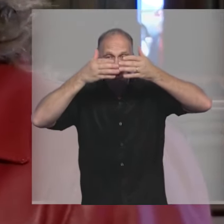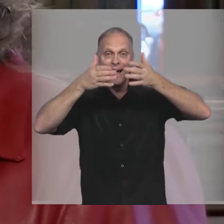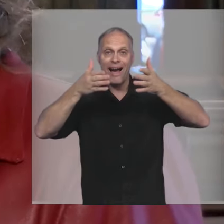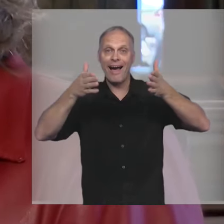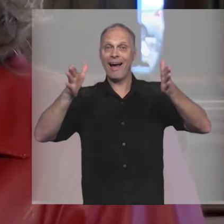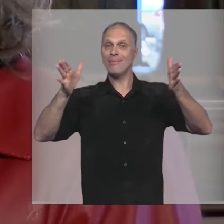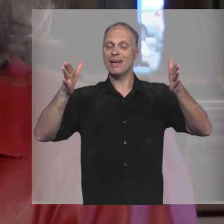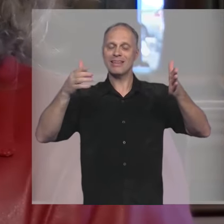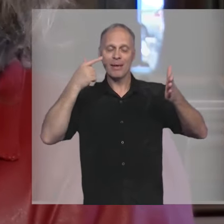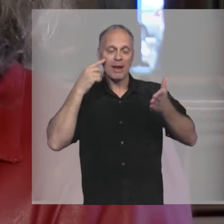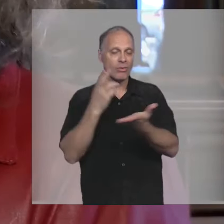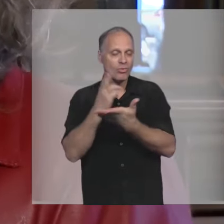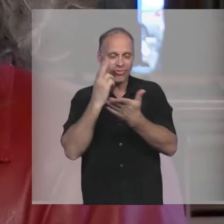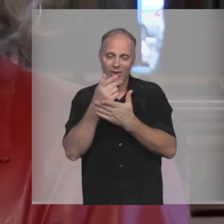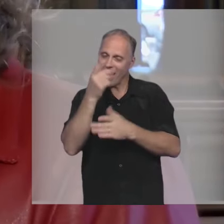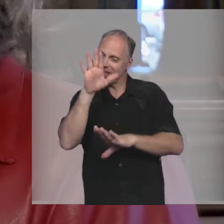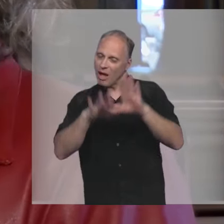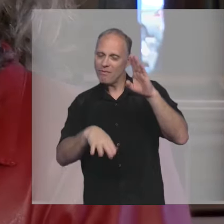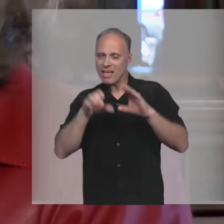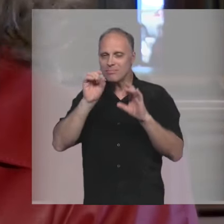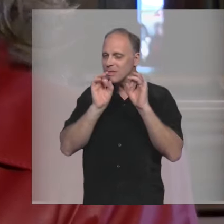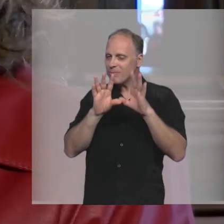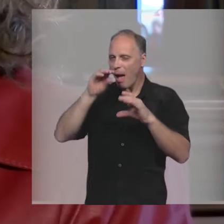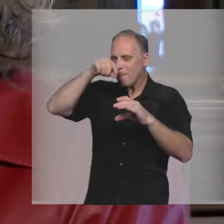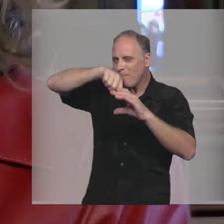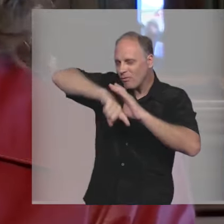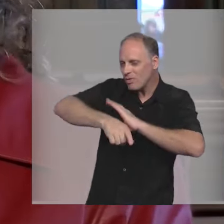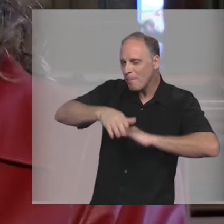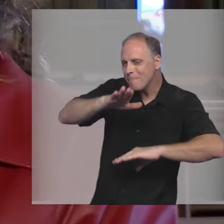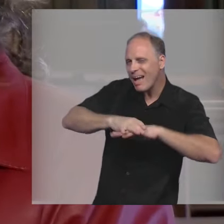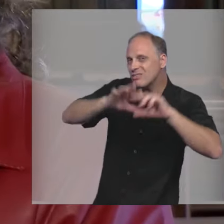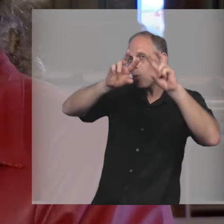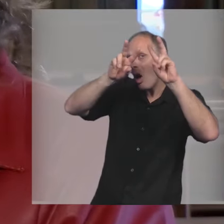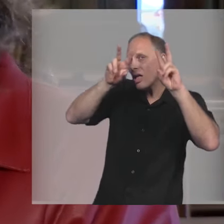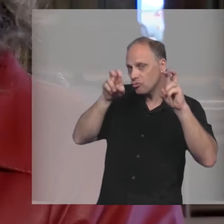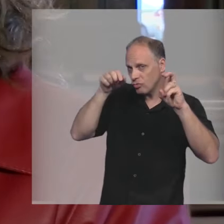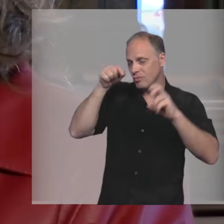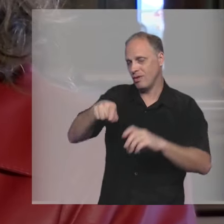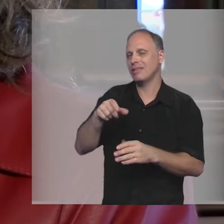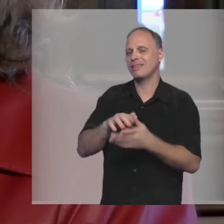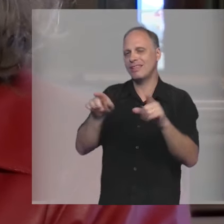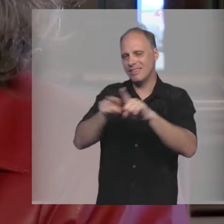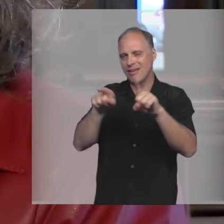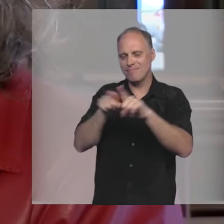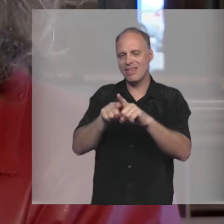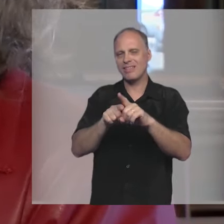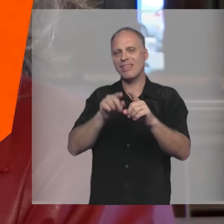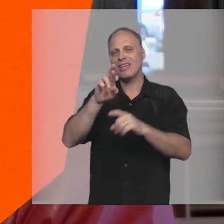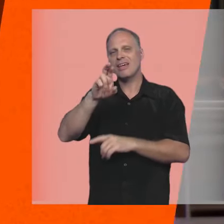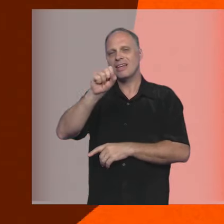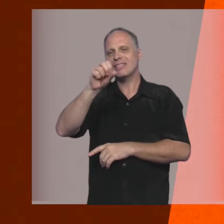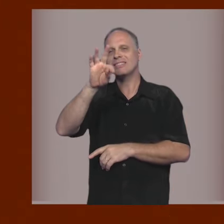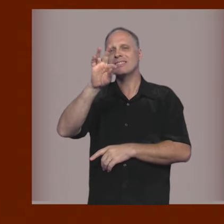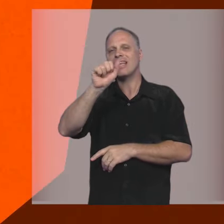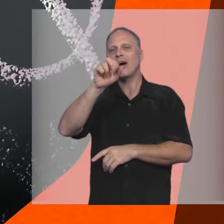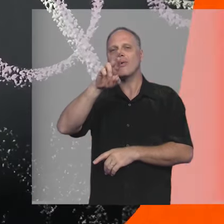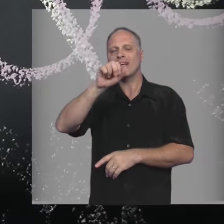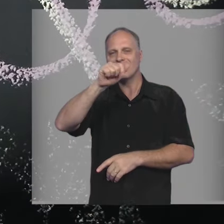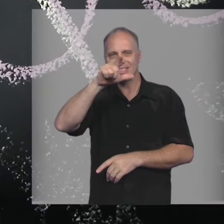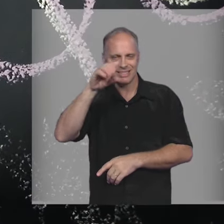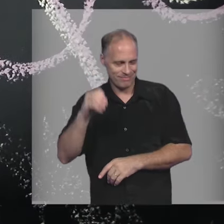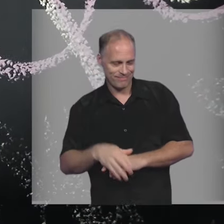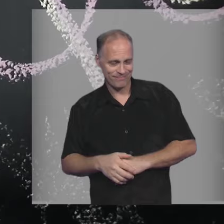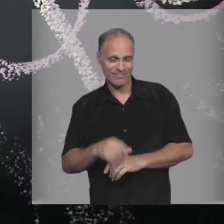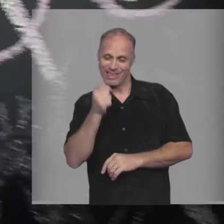cabeça para seguir, talvez, me especializar dentro desse assunto, né? Que é essa questão de restauro, de preservação de